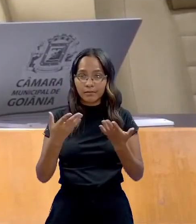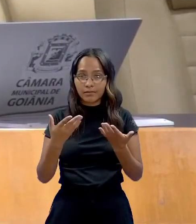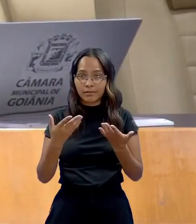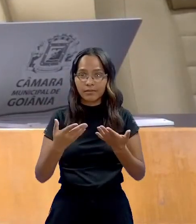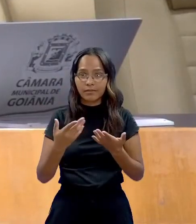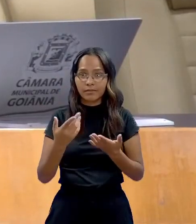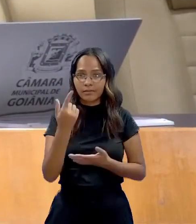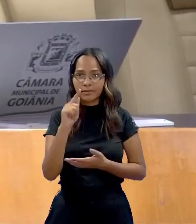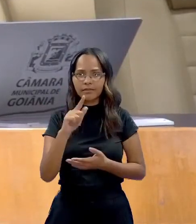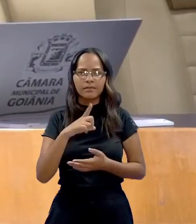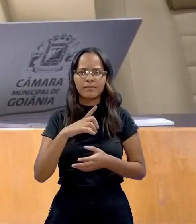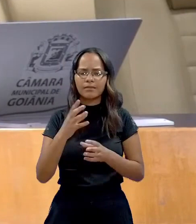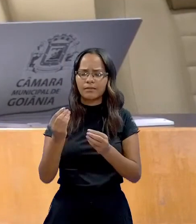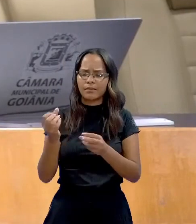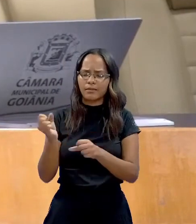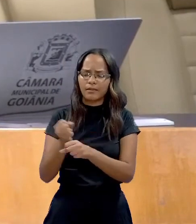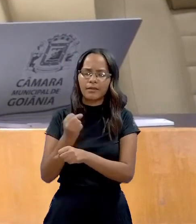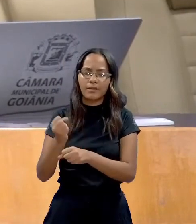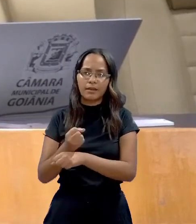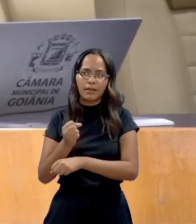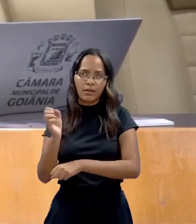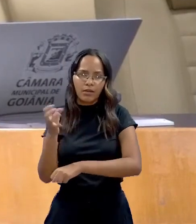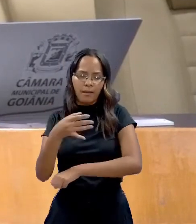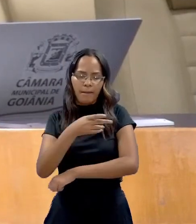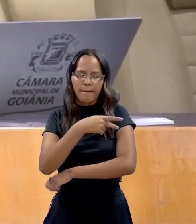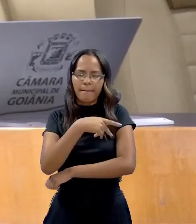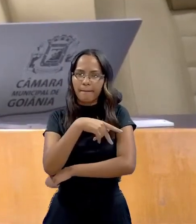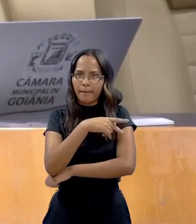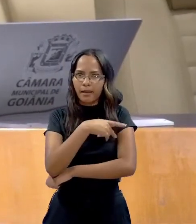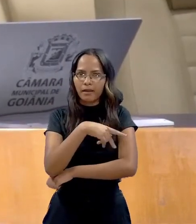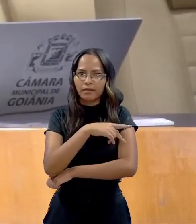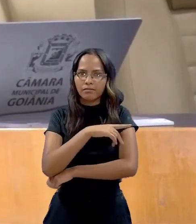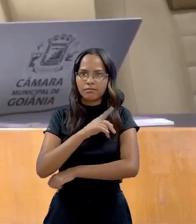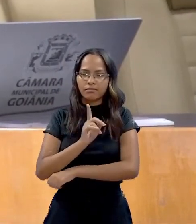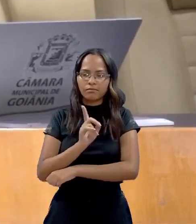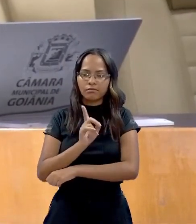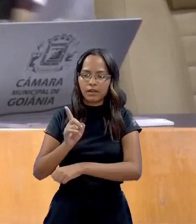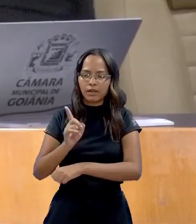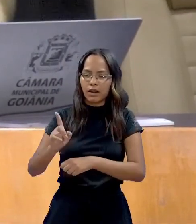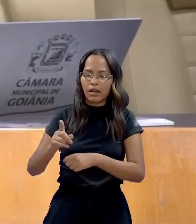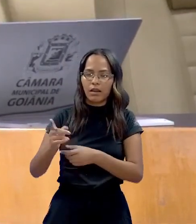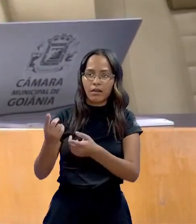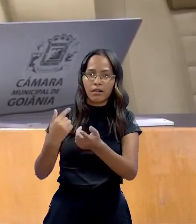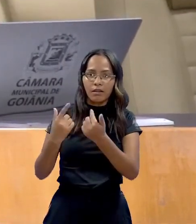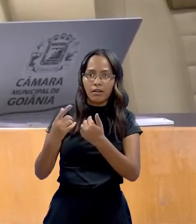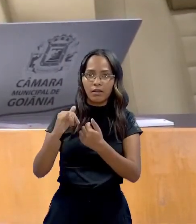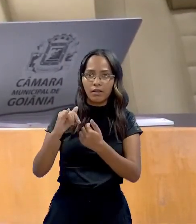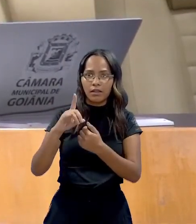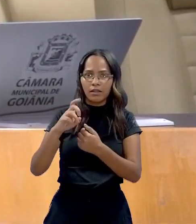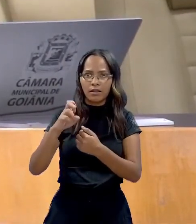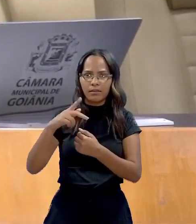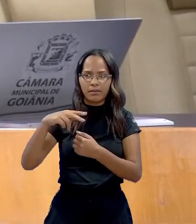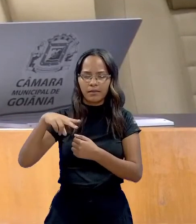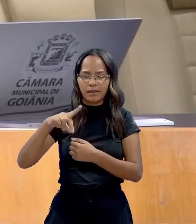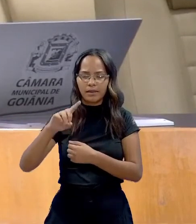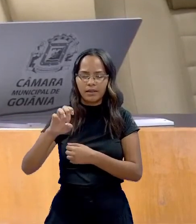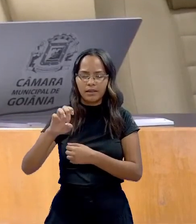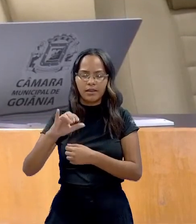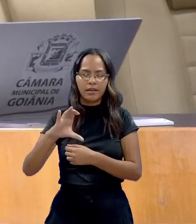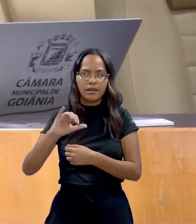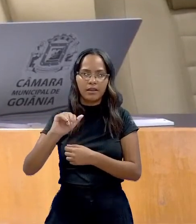obras, praça sendo revitalizada, a Independência está ficando muito boa e tantas outras ruas.